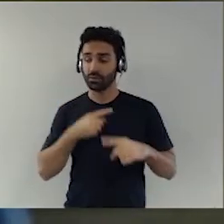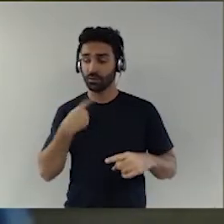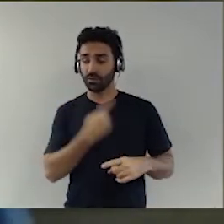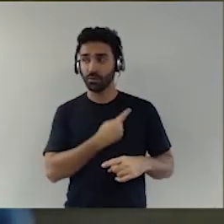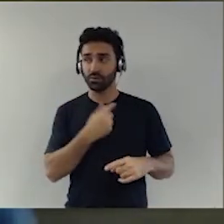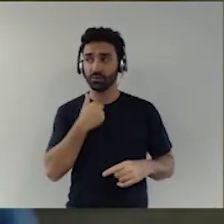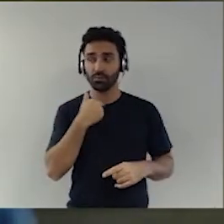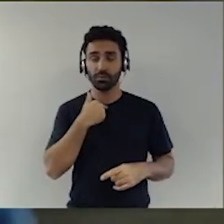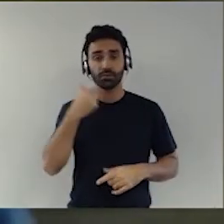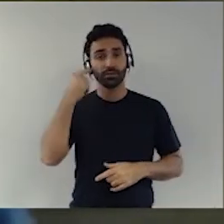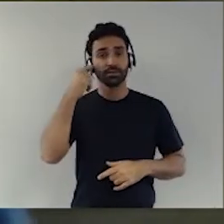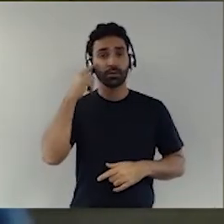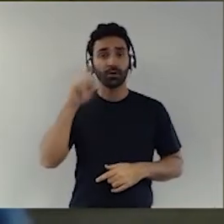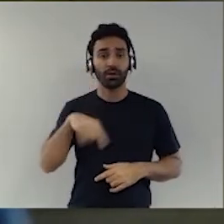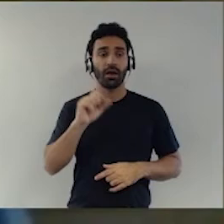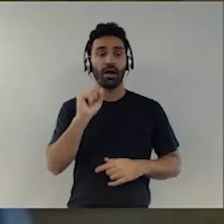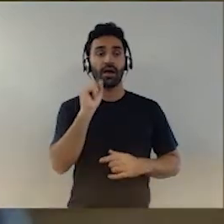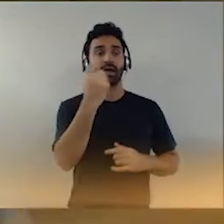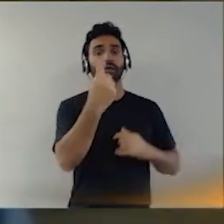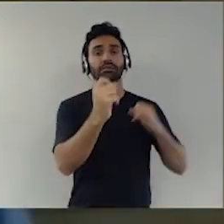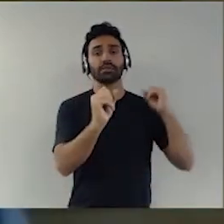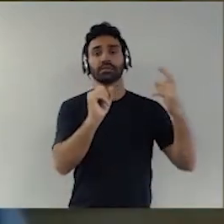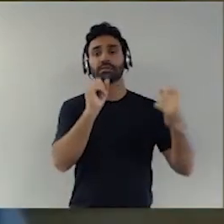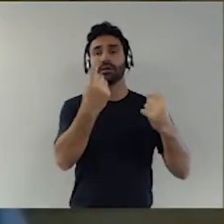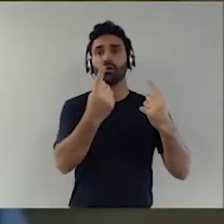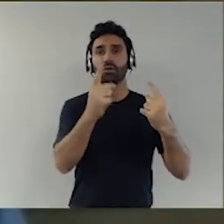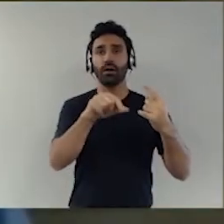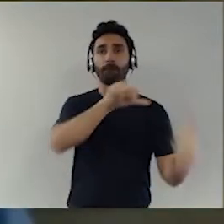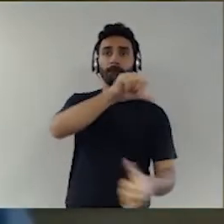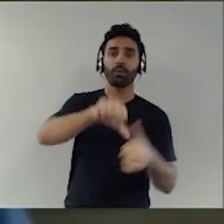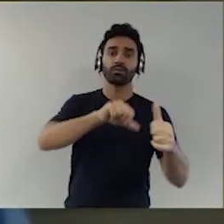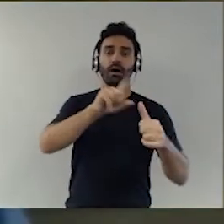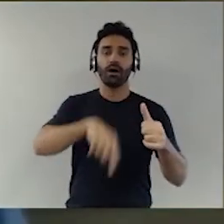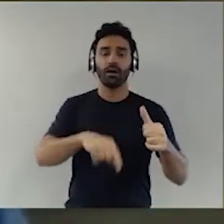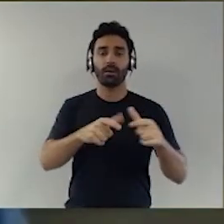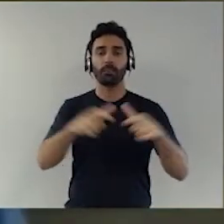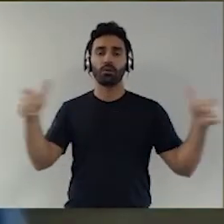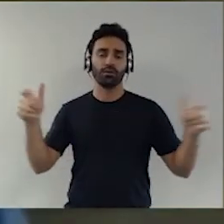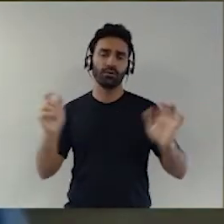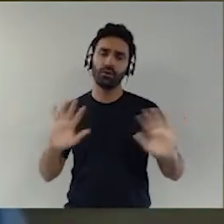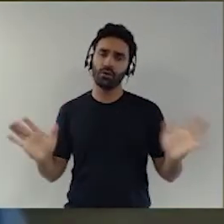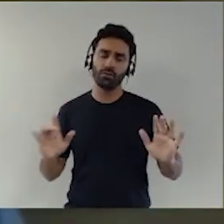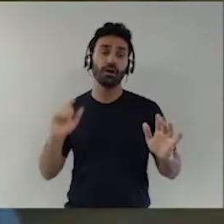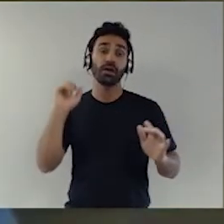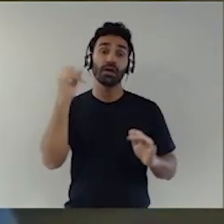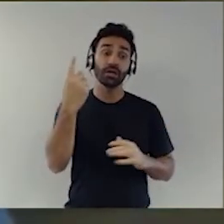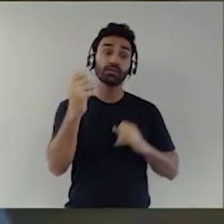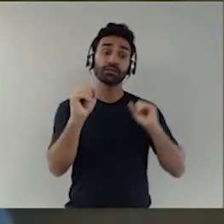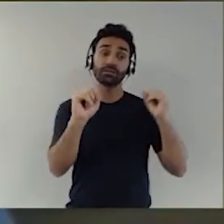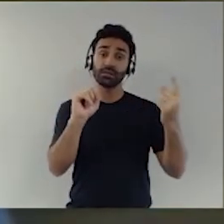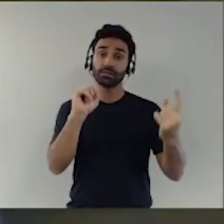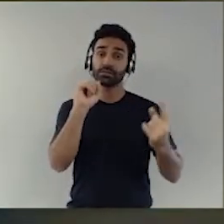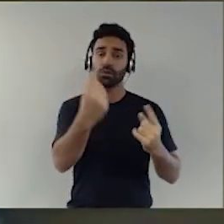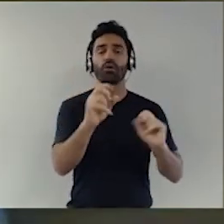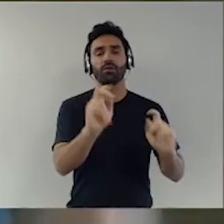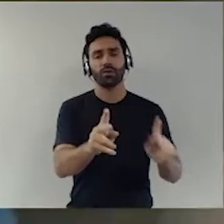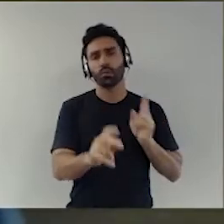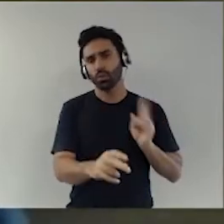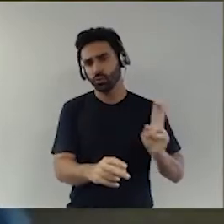que o que é exceção se transforma em regra, né? O que é exceção deve ser tratado, permanecer como